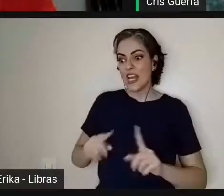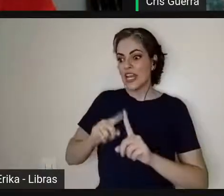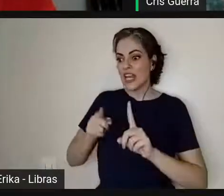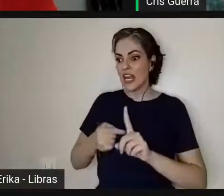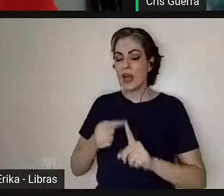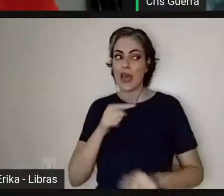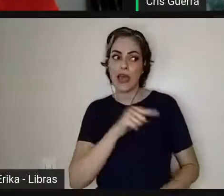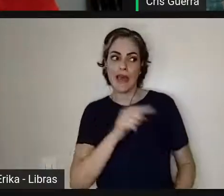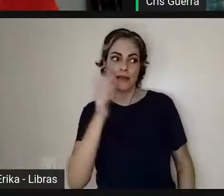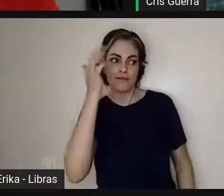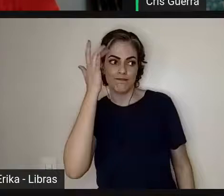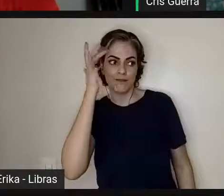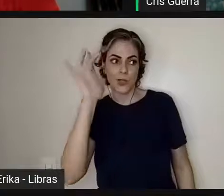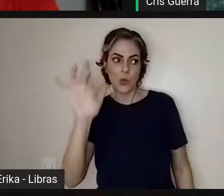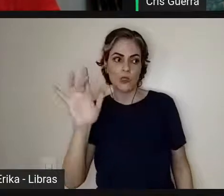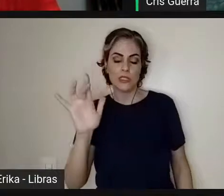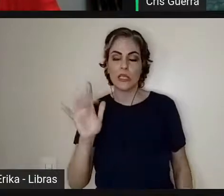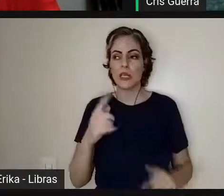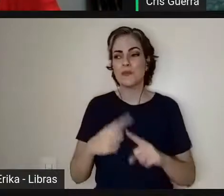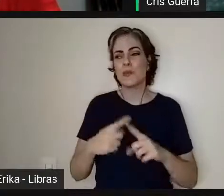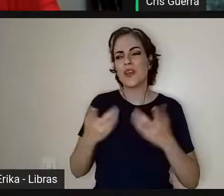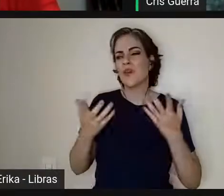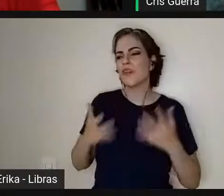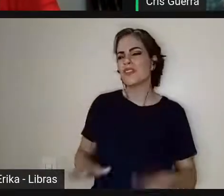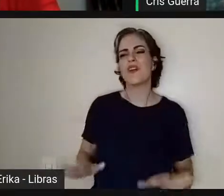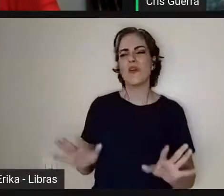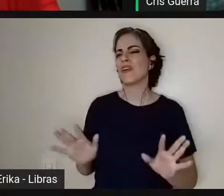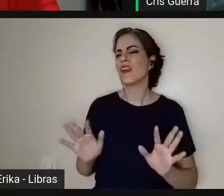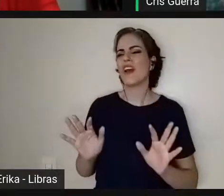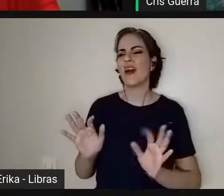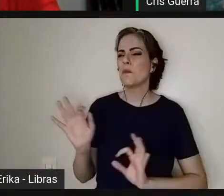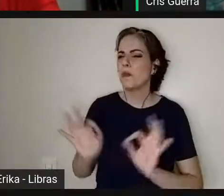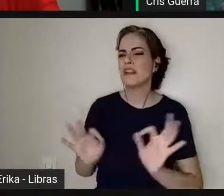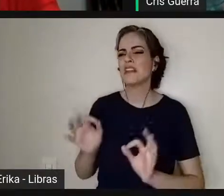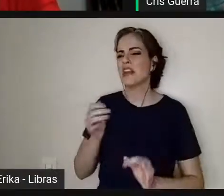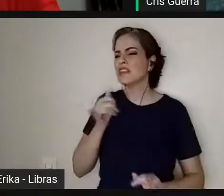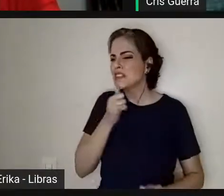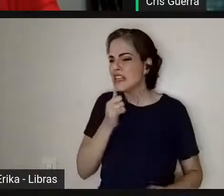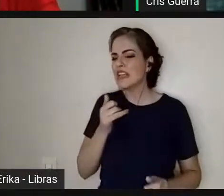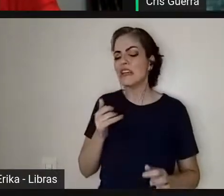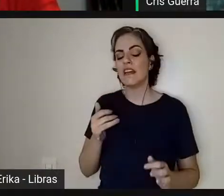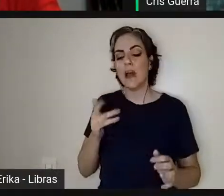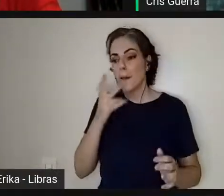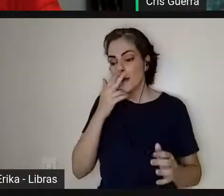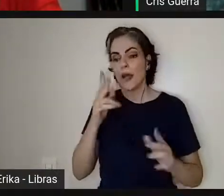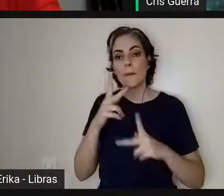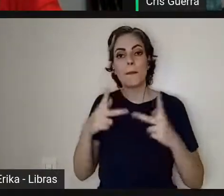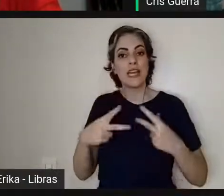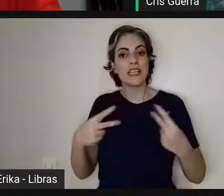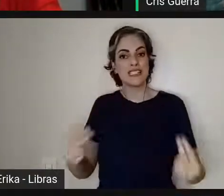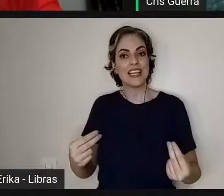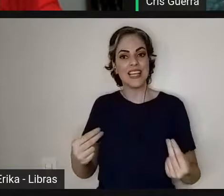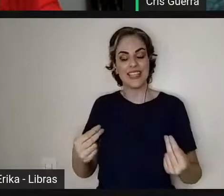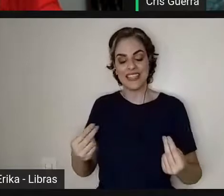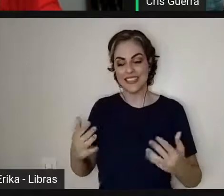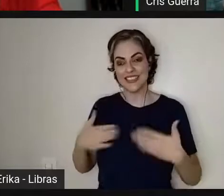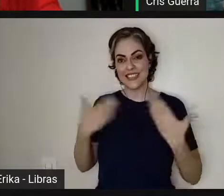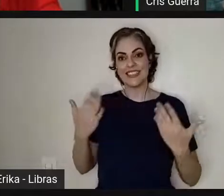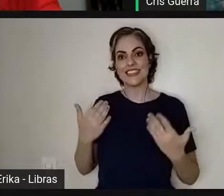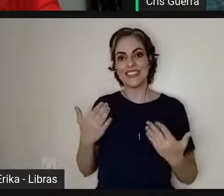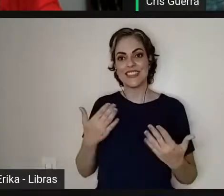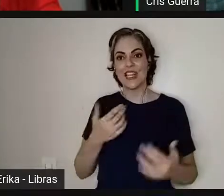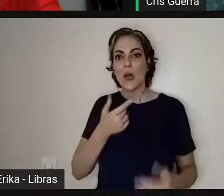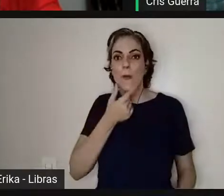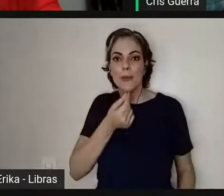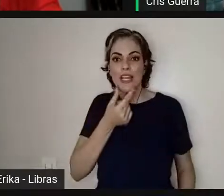porque eu não queria mais planejar uma gravidez. Então eu falei, veio o presente. Falei, enfim, Francisco chegou. Não sei por que